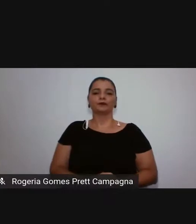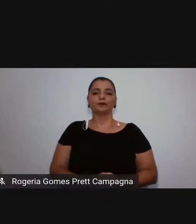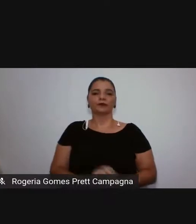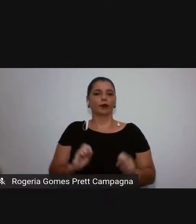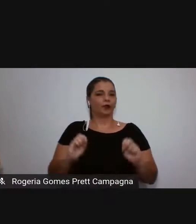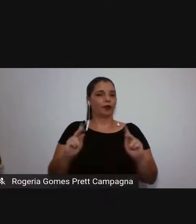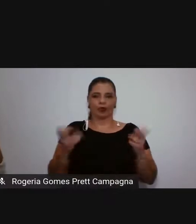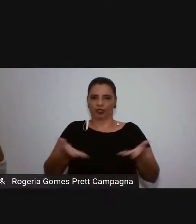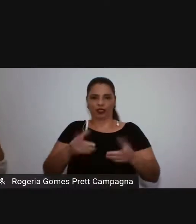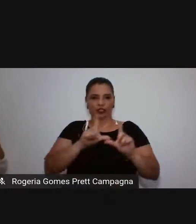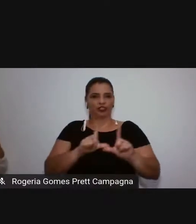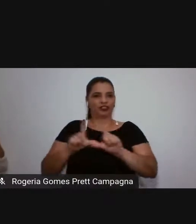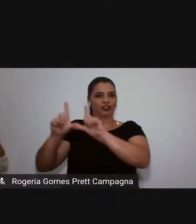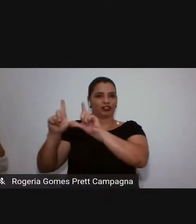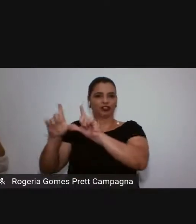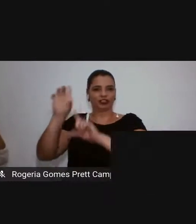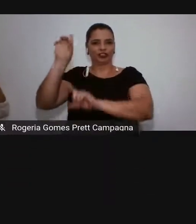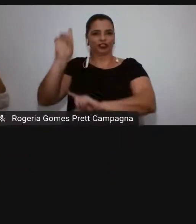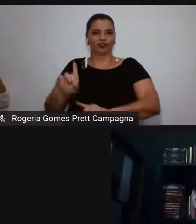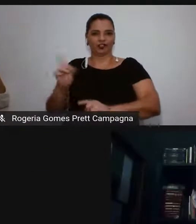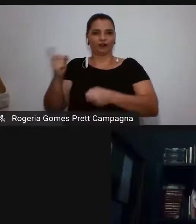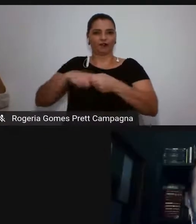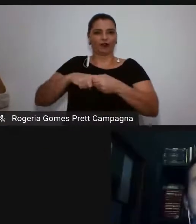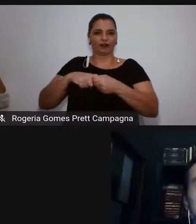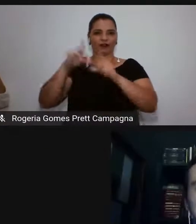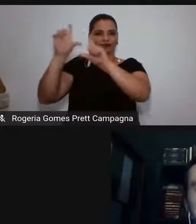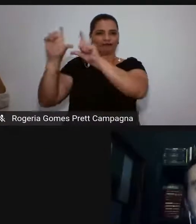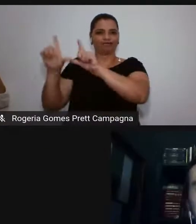os diretores que ainda estão aí? Ayrton, Rodrigo.